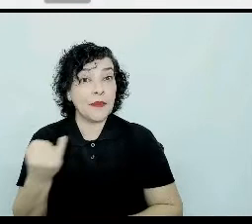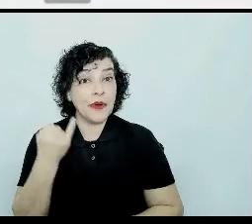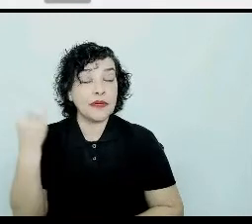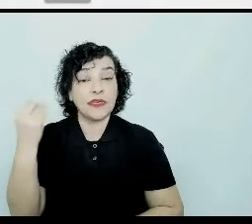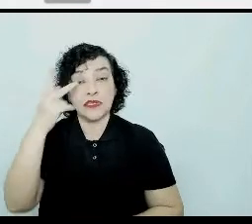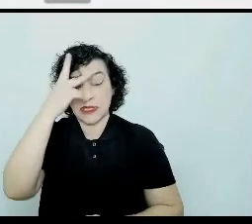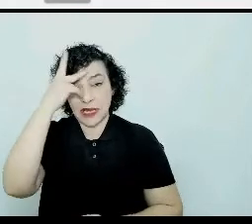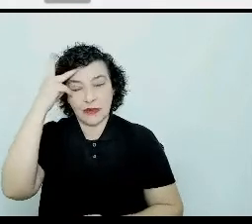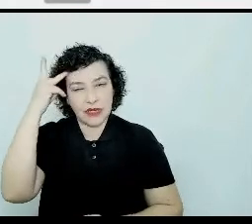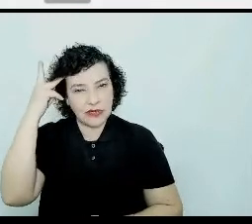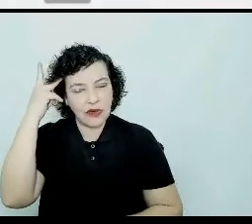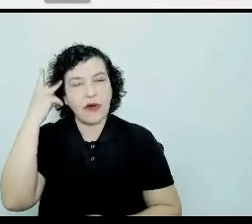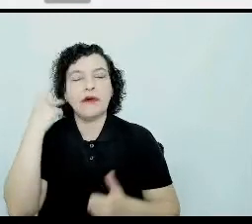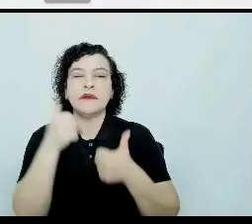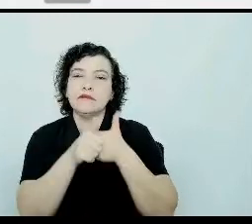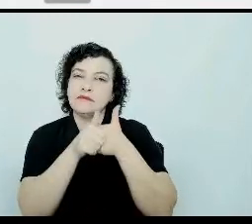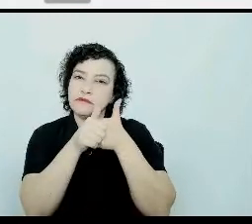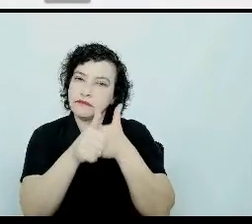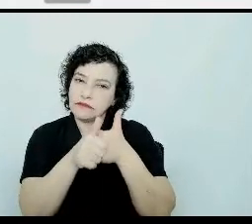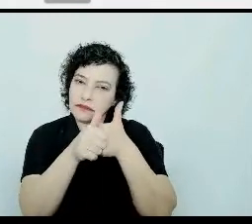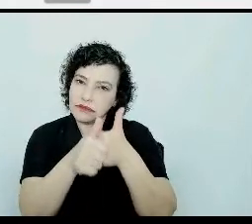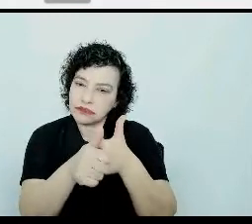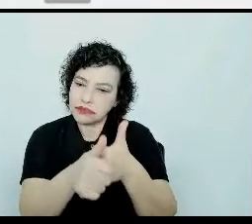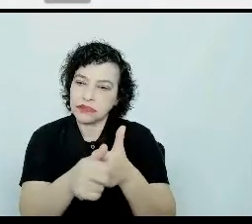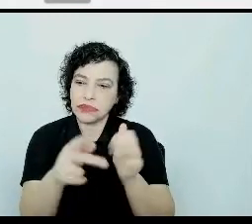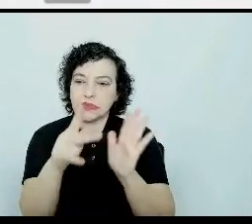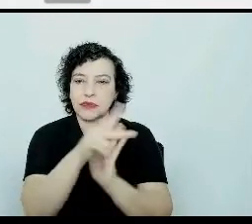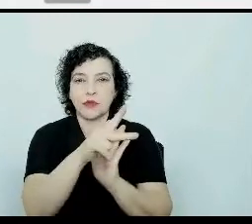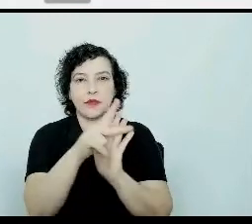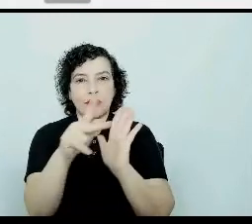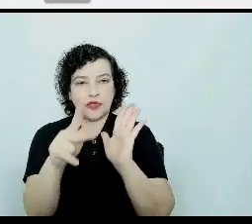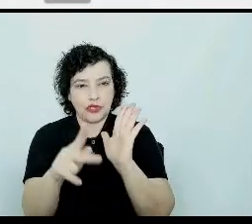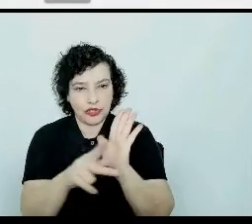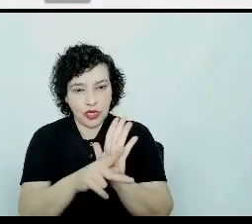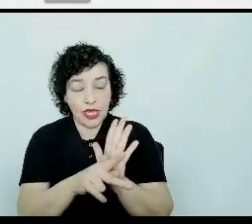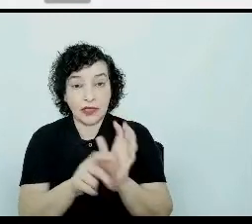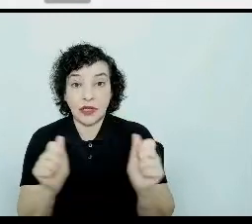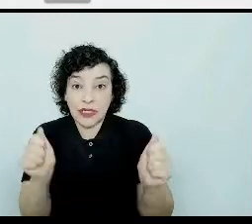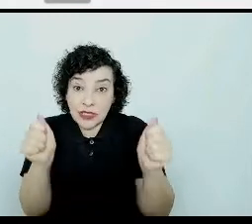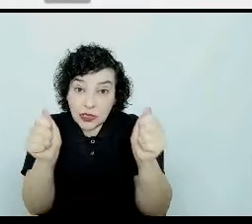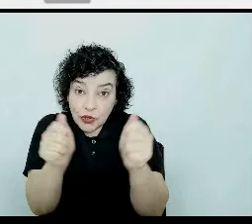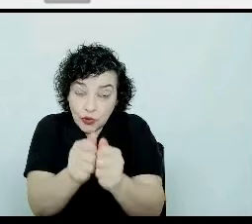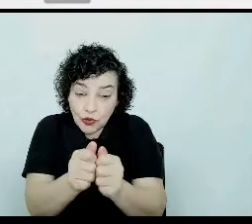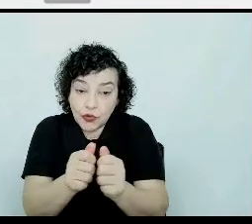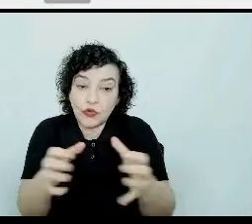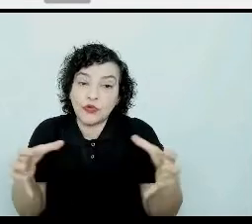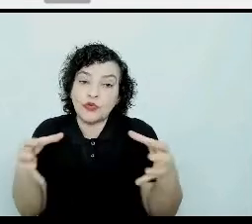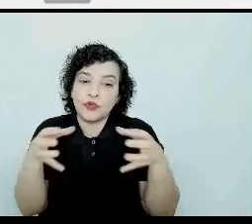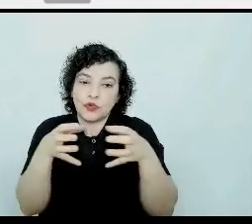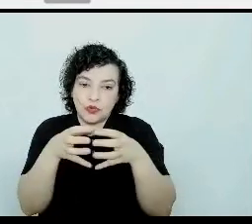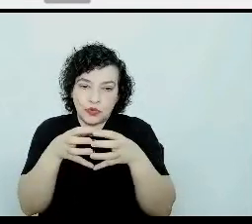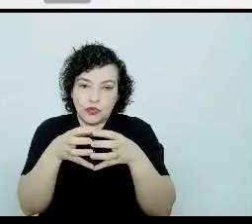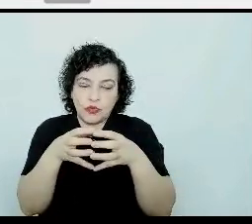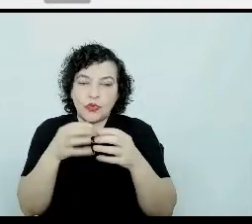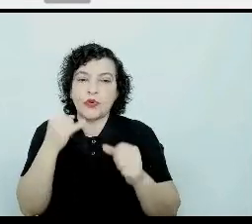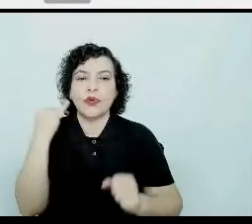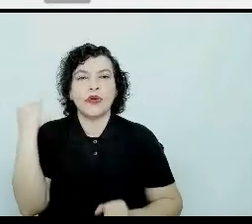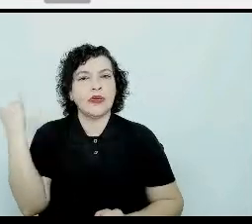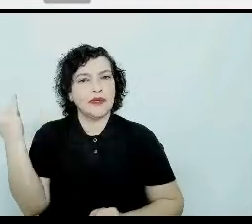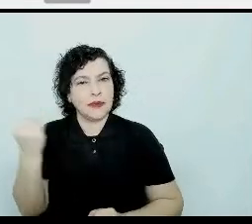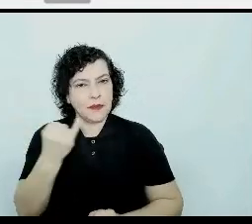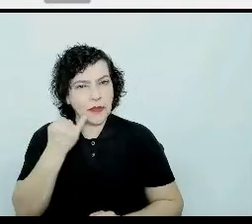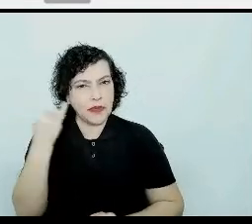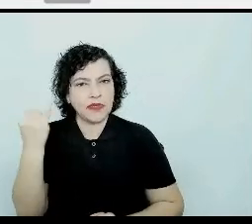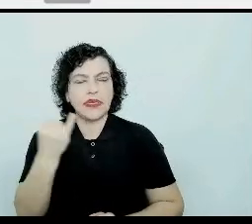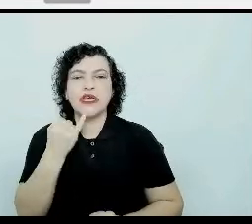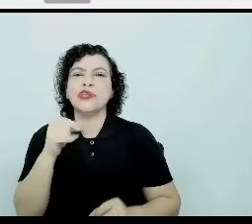está conduzindo esse trabalho, né, e está atuando junto com os times, faça essa ponte com o regulatório, com o